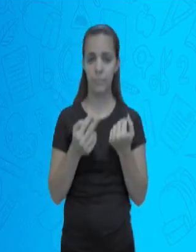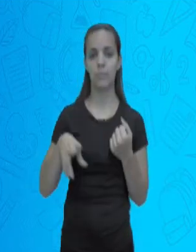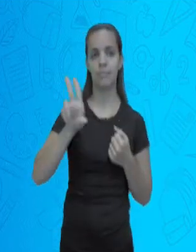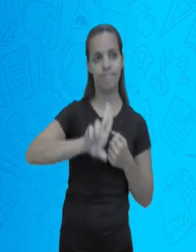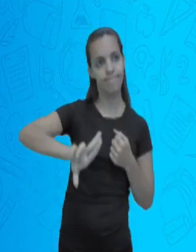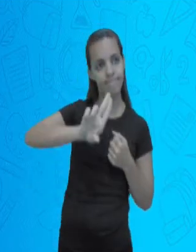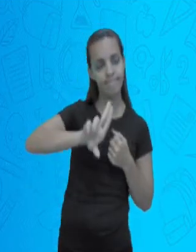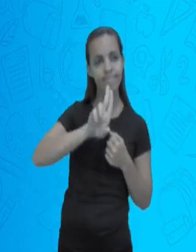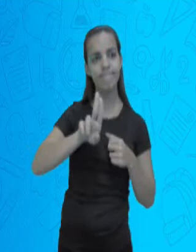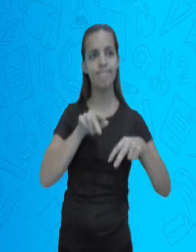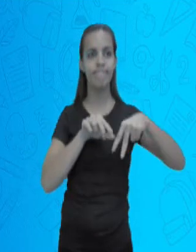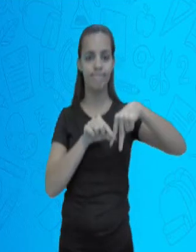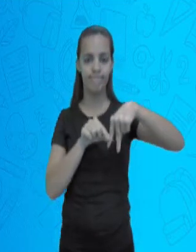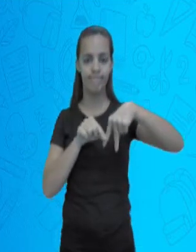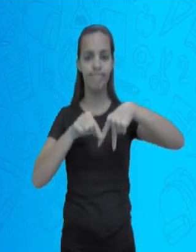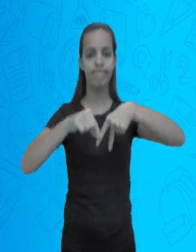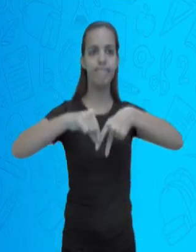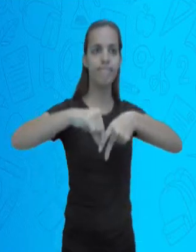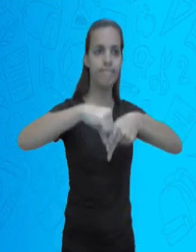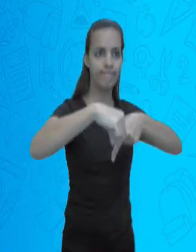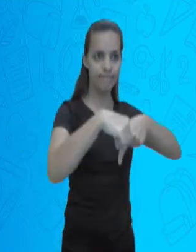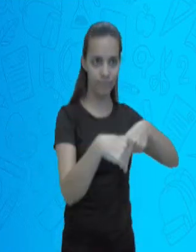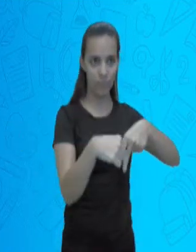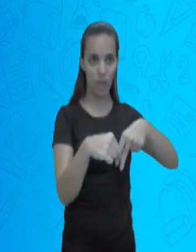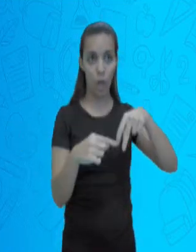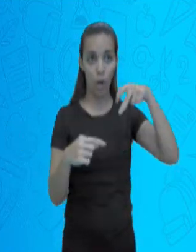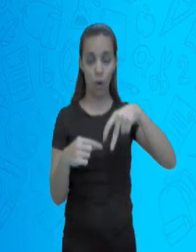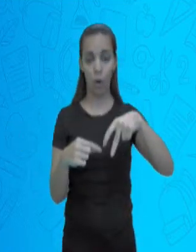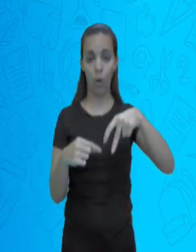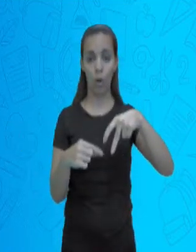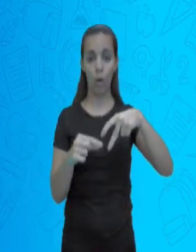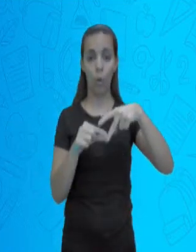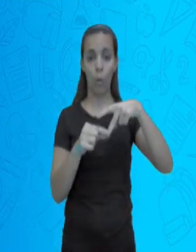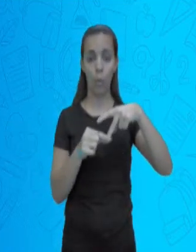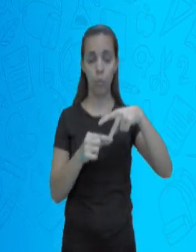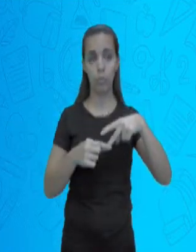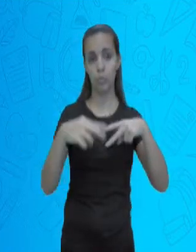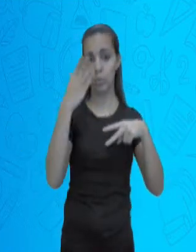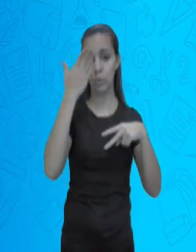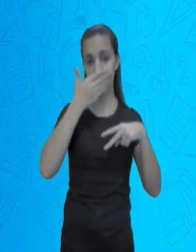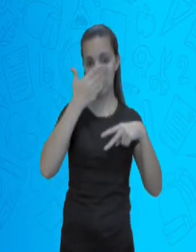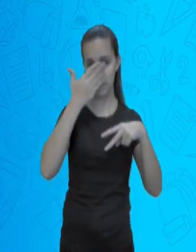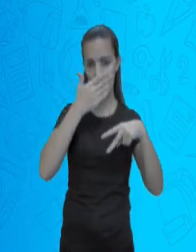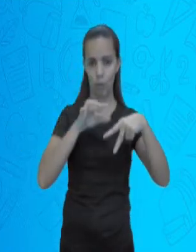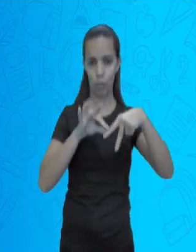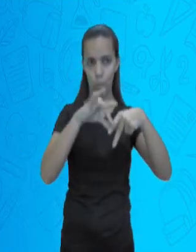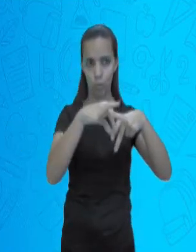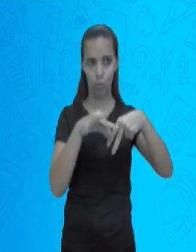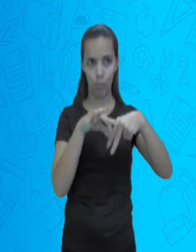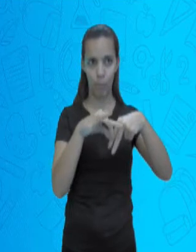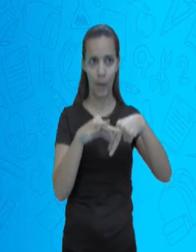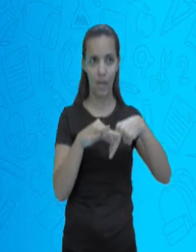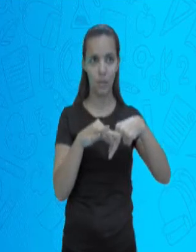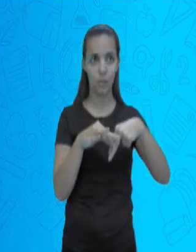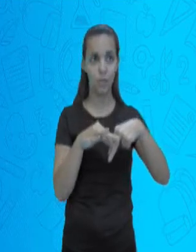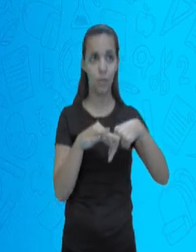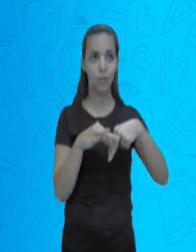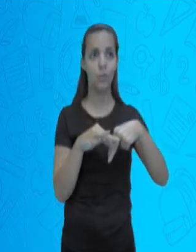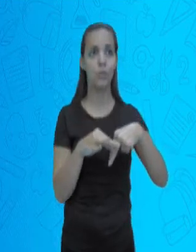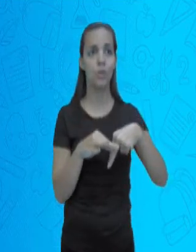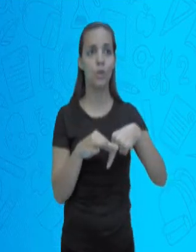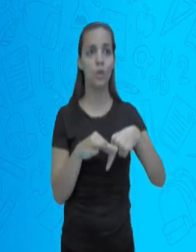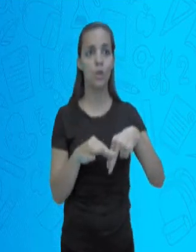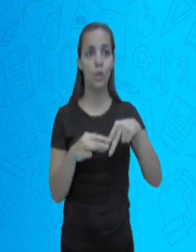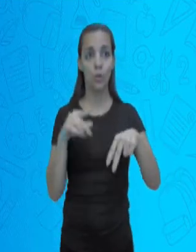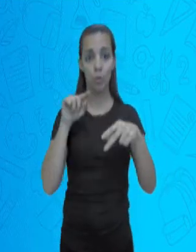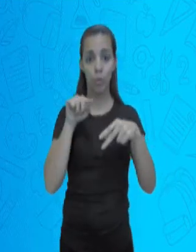vou traçar uma circunferência. Quando traço a circunferência, eu vou marcar dois pontos, o ponto A e o